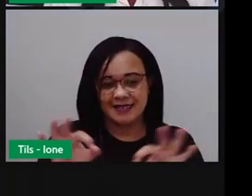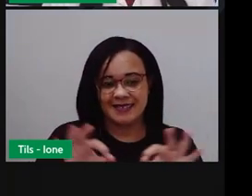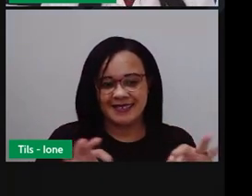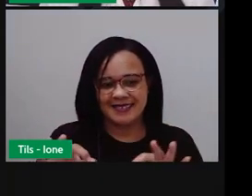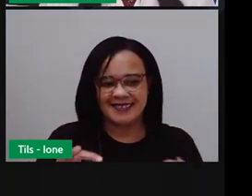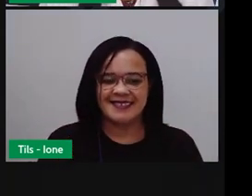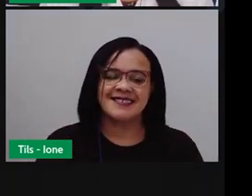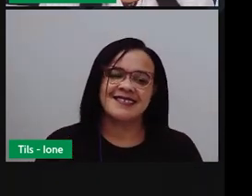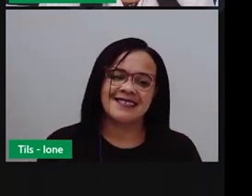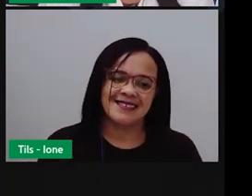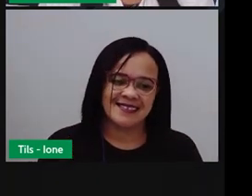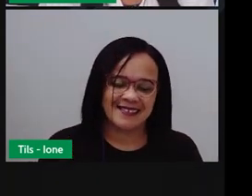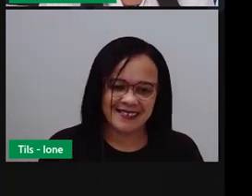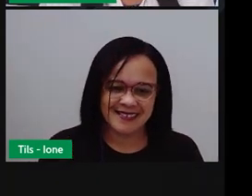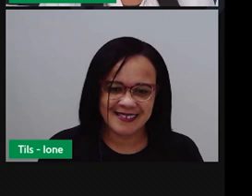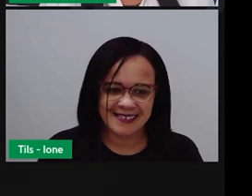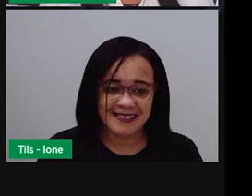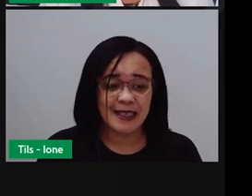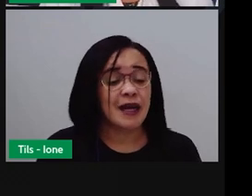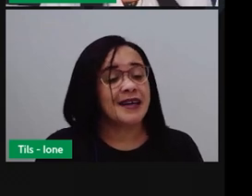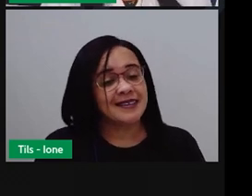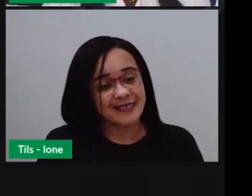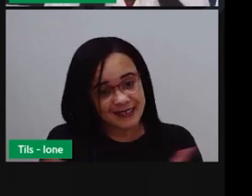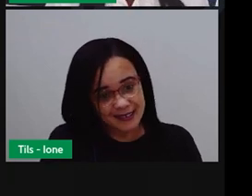E pipoca.